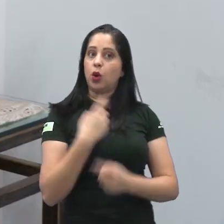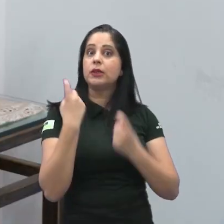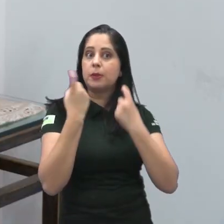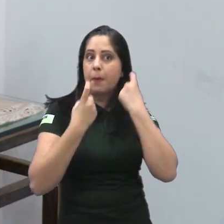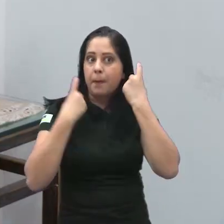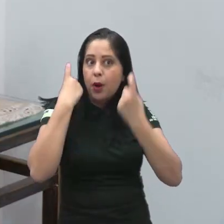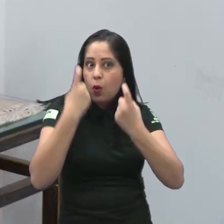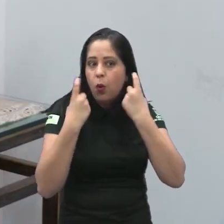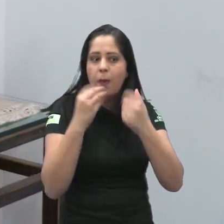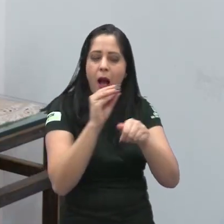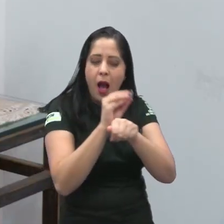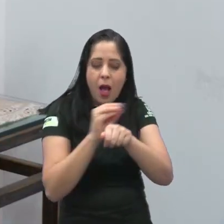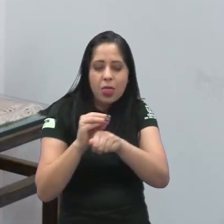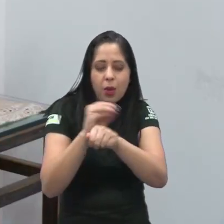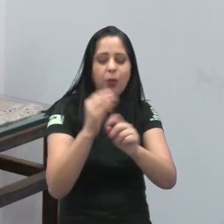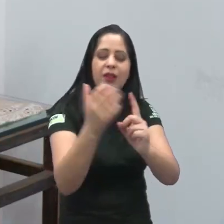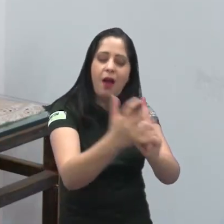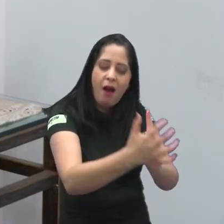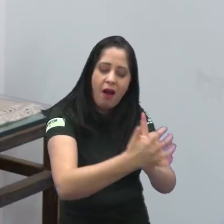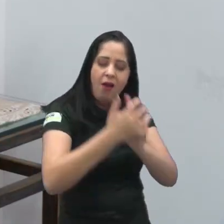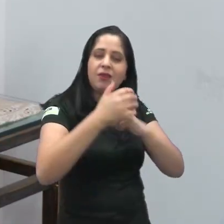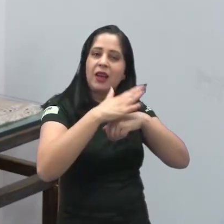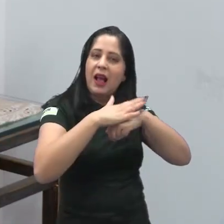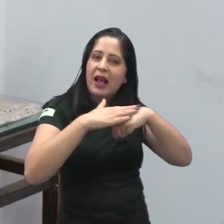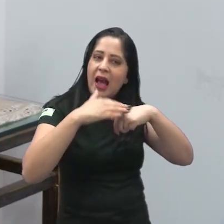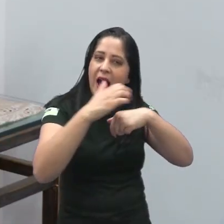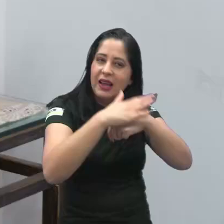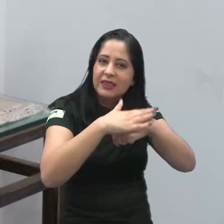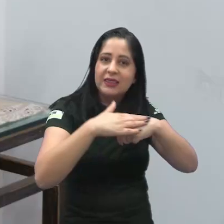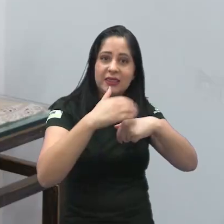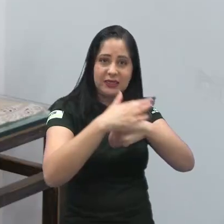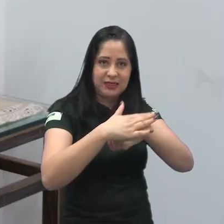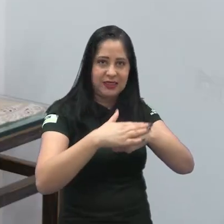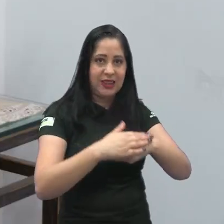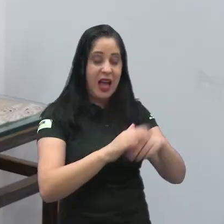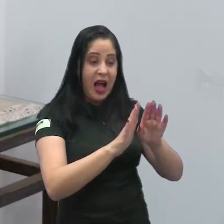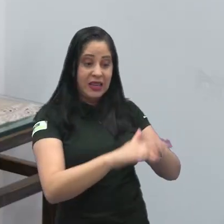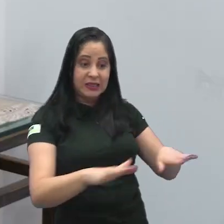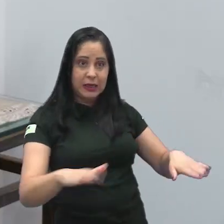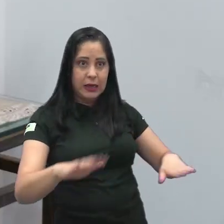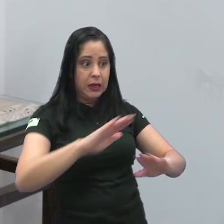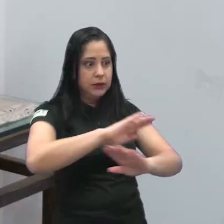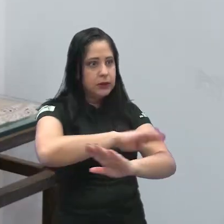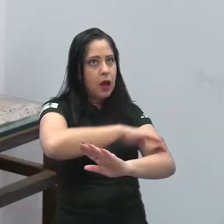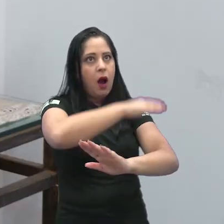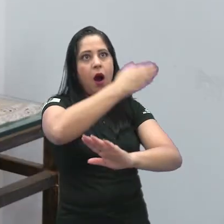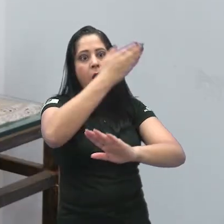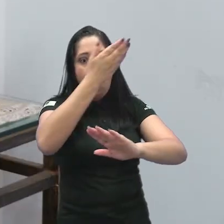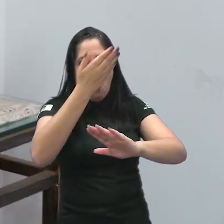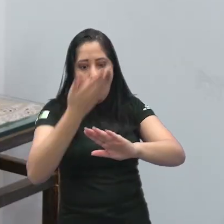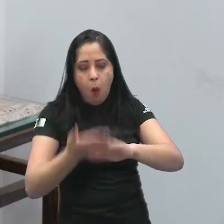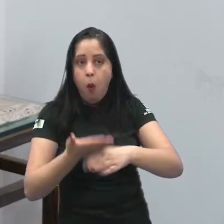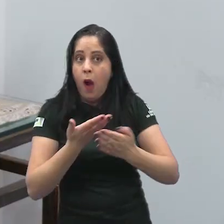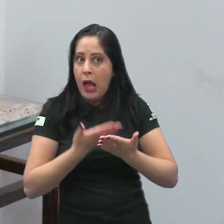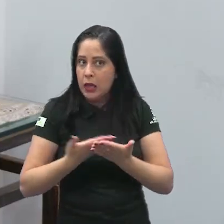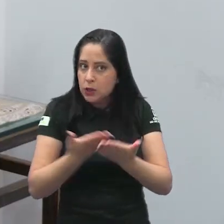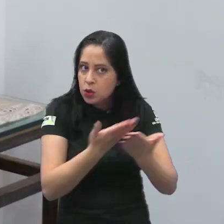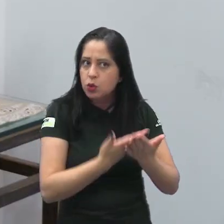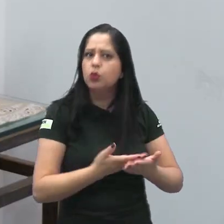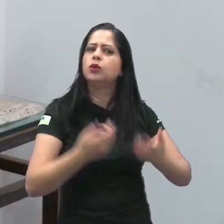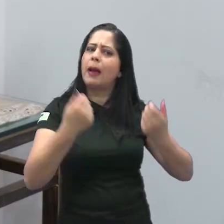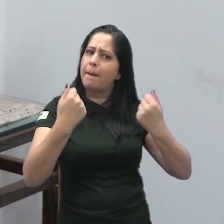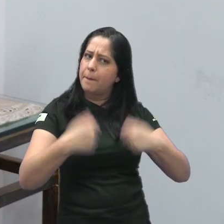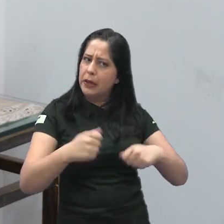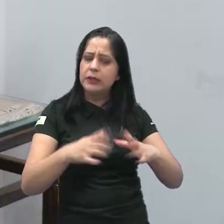questão do acolhimento, né, desse bem-estar, porque eles ficam 10 horas na escola, aqui na creche. Então, precisa ter